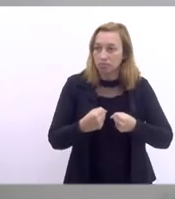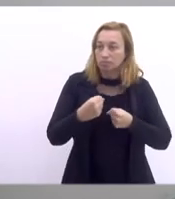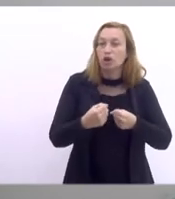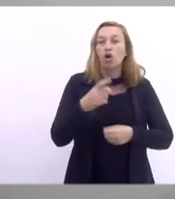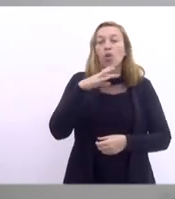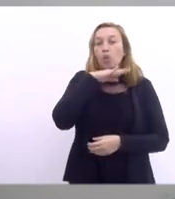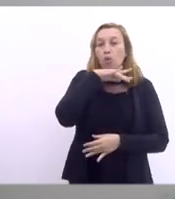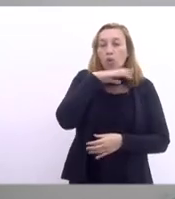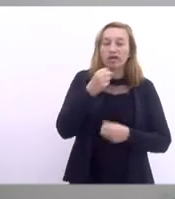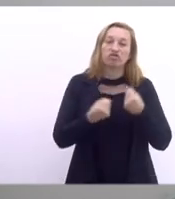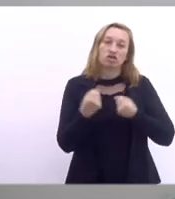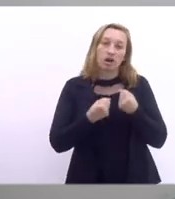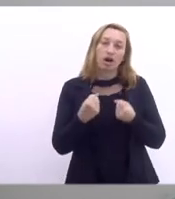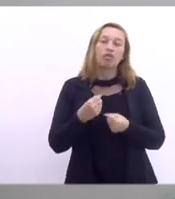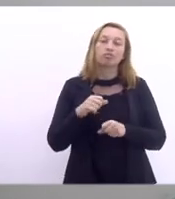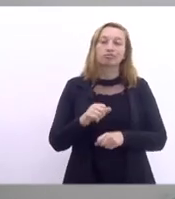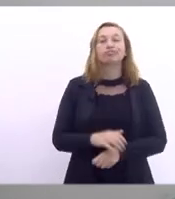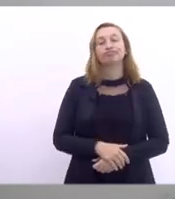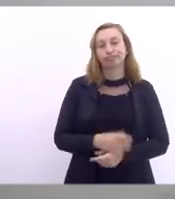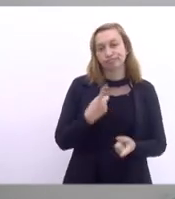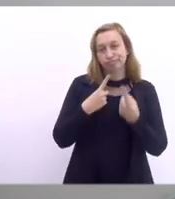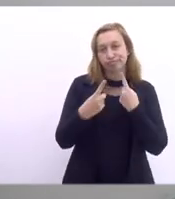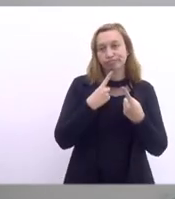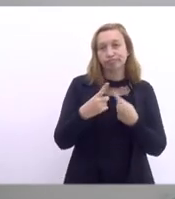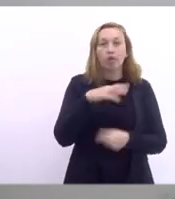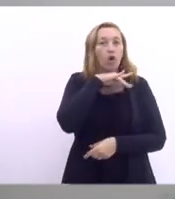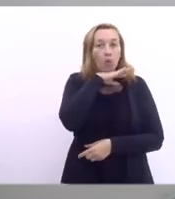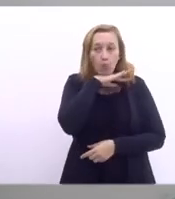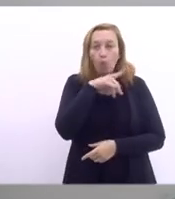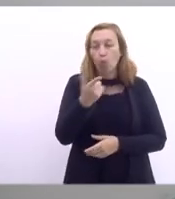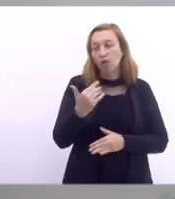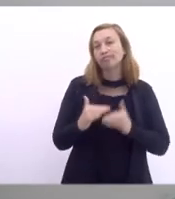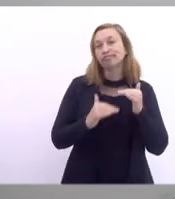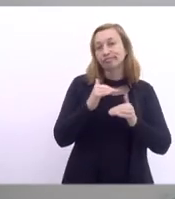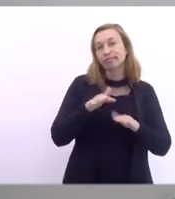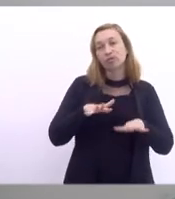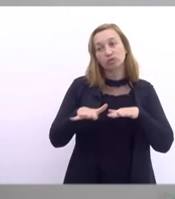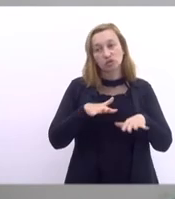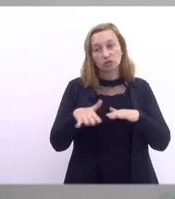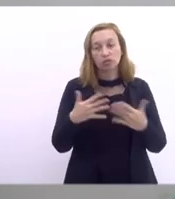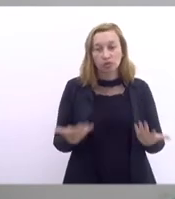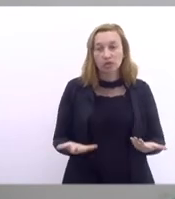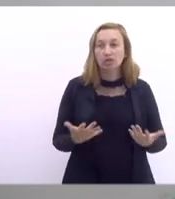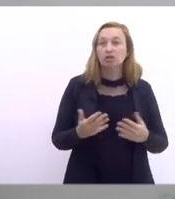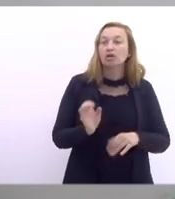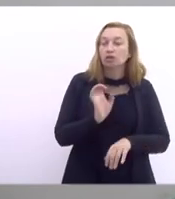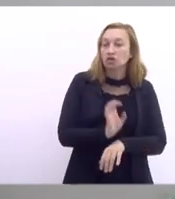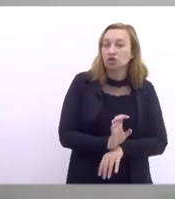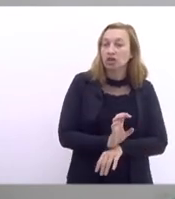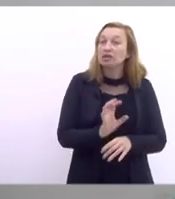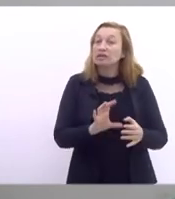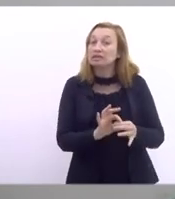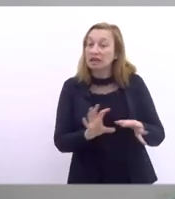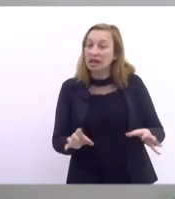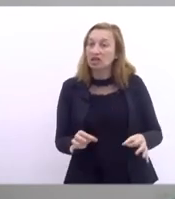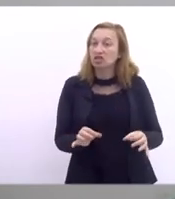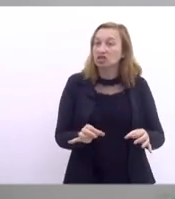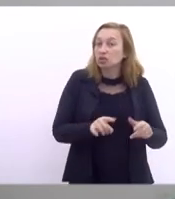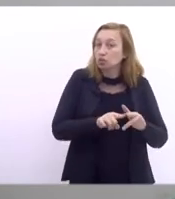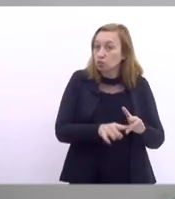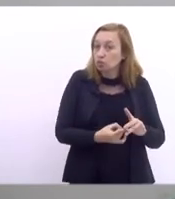qualidade isso né é um horror para o desenvolvimento é o estado deixa de fazer